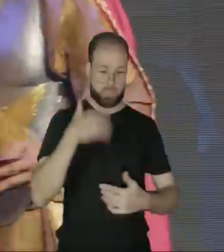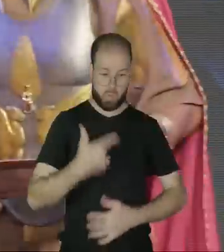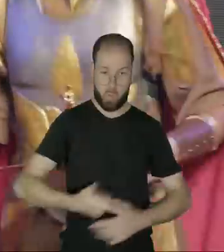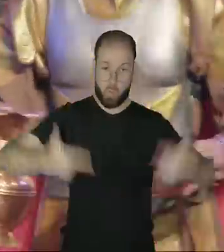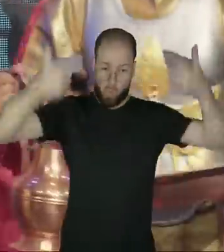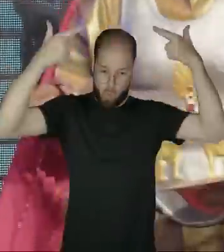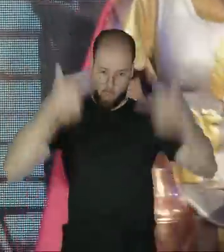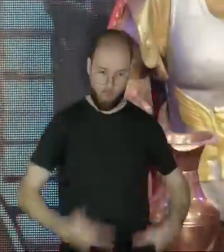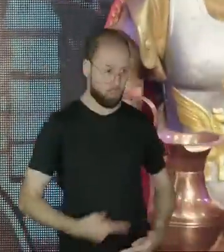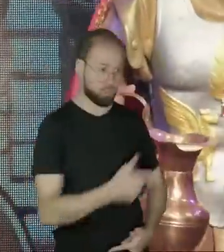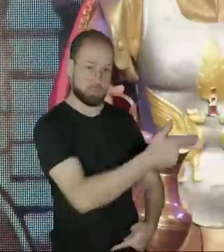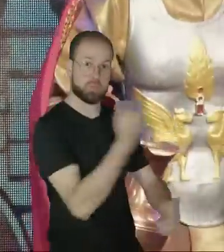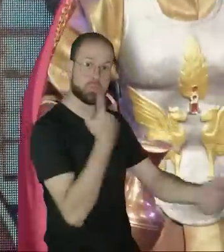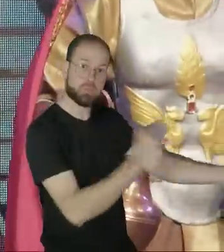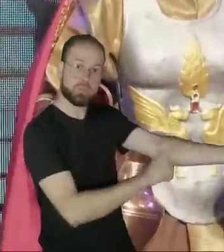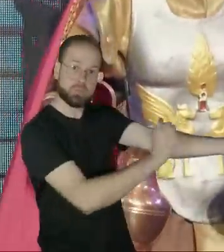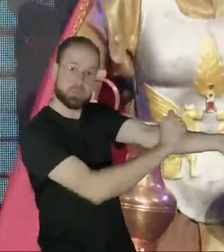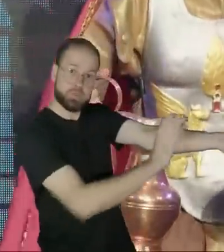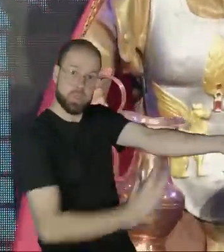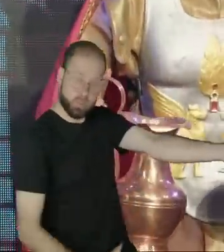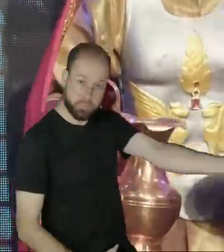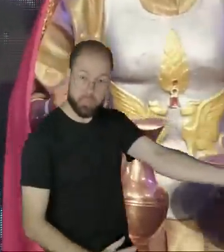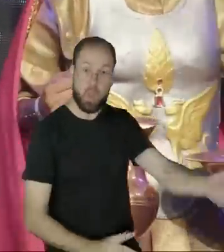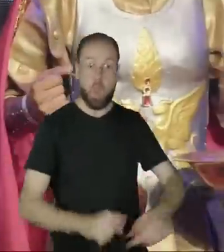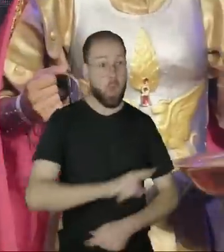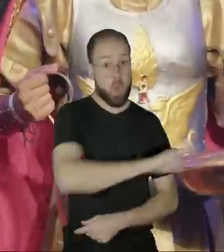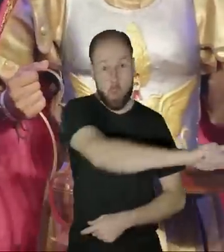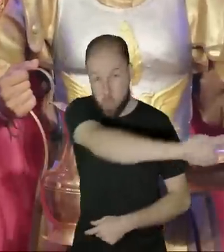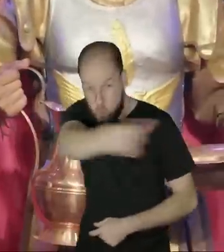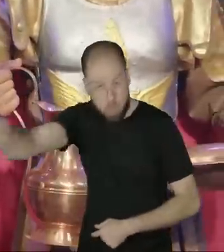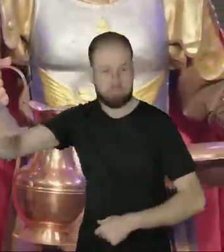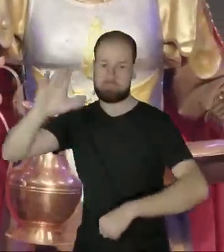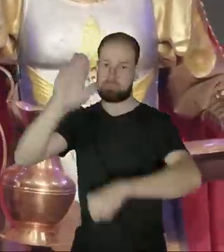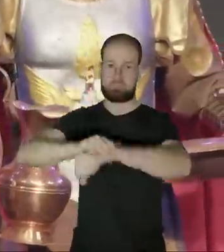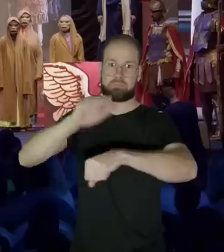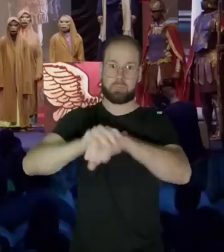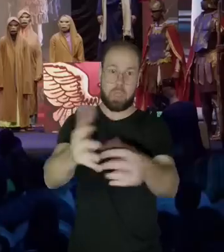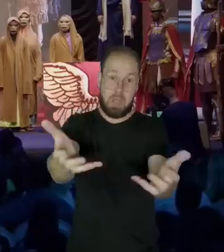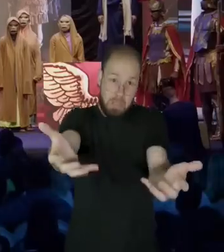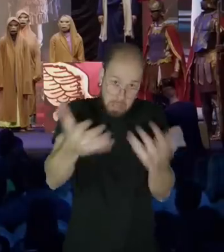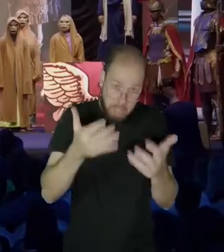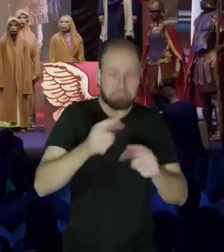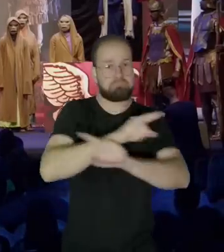sangue deste homem. A vós pertence toda a responsabilidade.